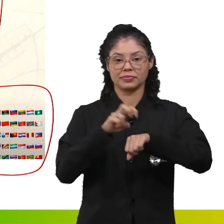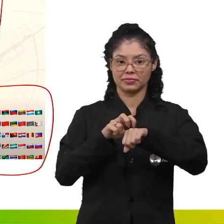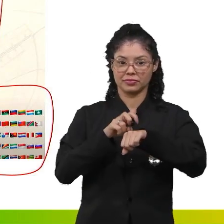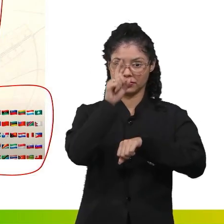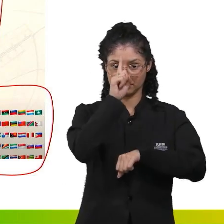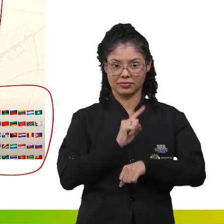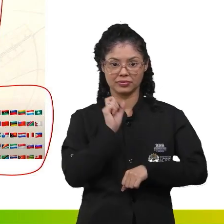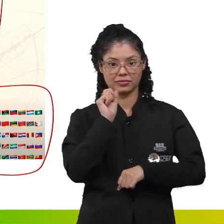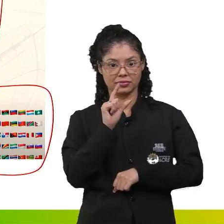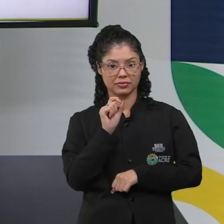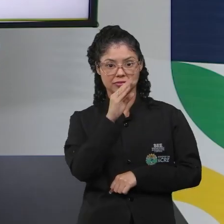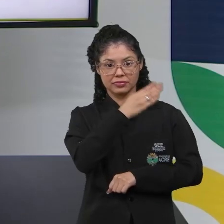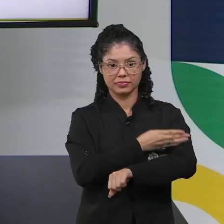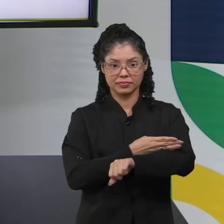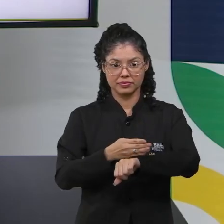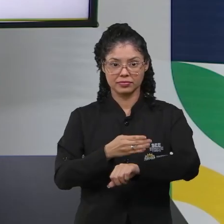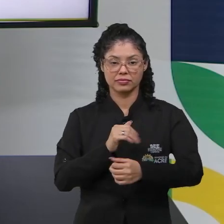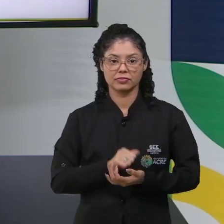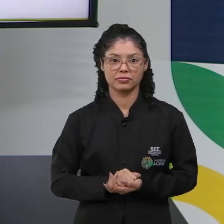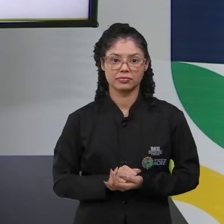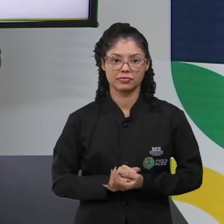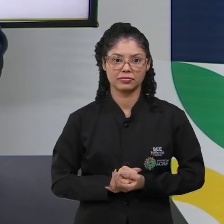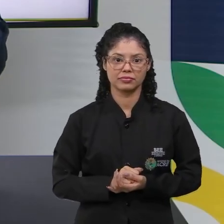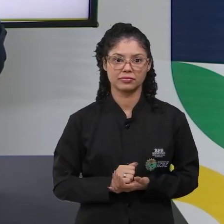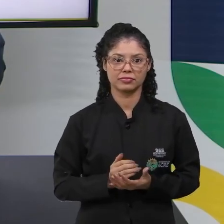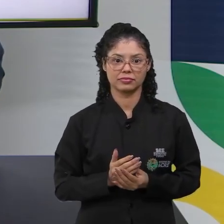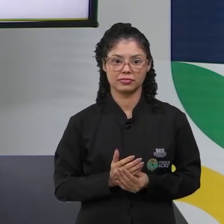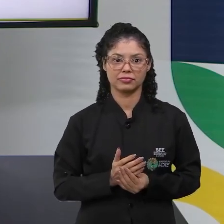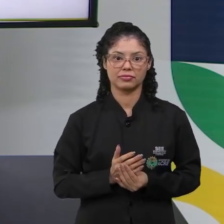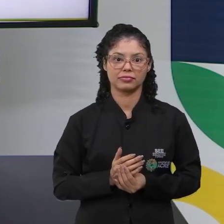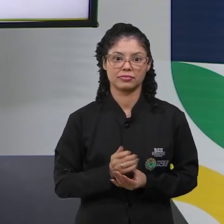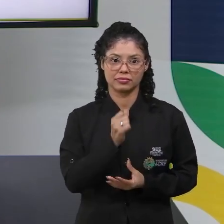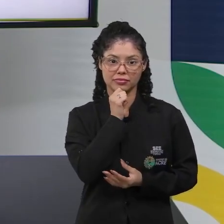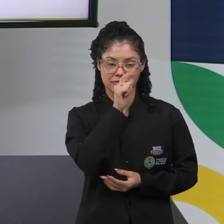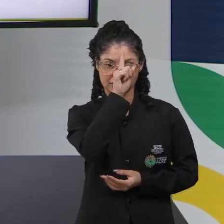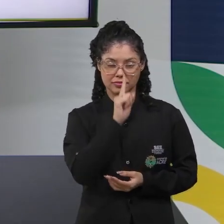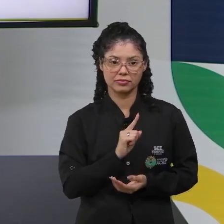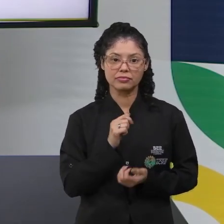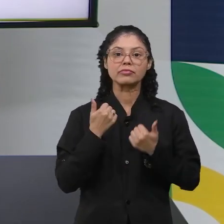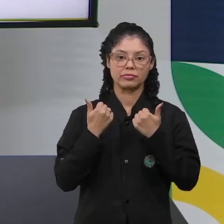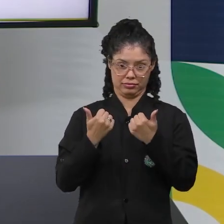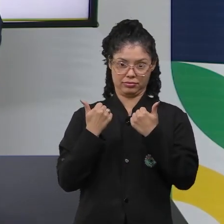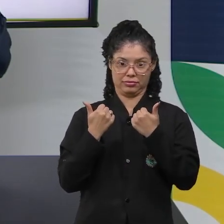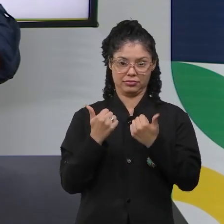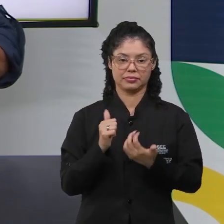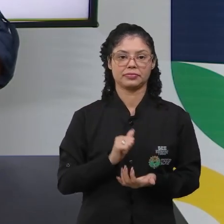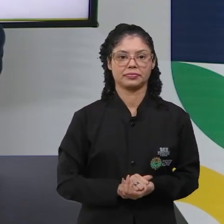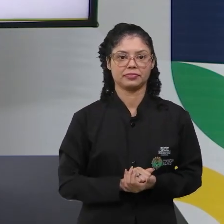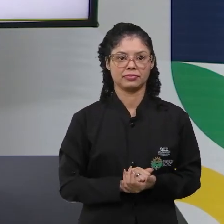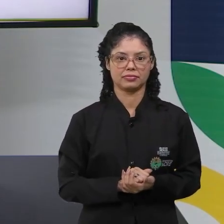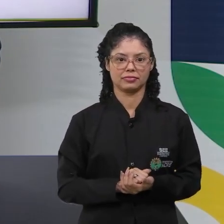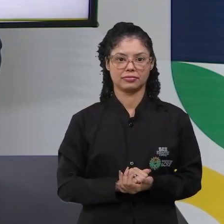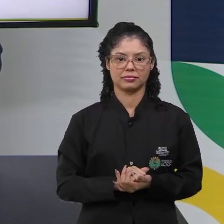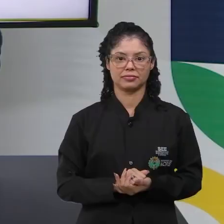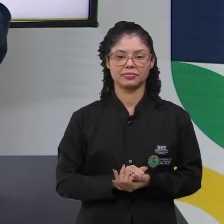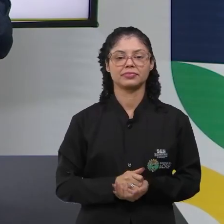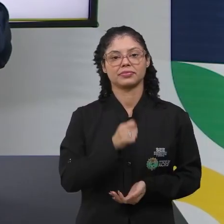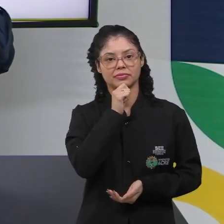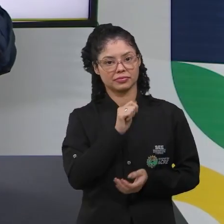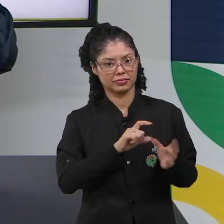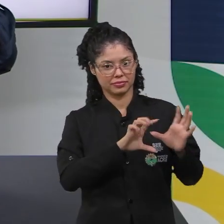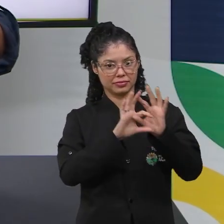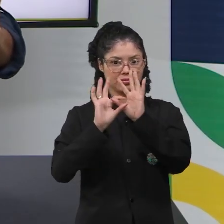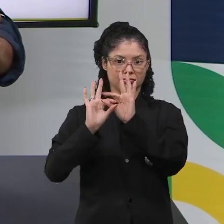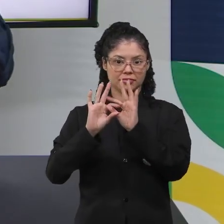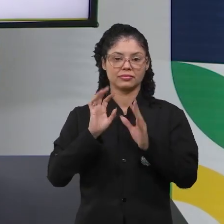amarelo, azul e branco. Ah, professor, cadê o branco? Mas tem amarelo na bandeira? Tem, então já está representado. Tem um amarelo ali.